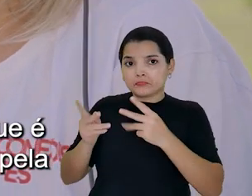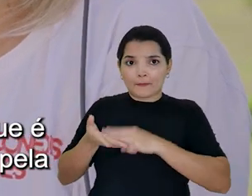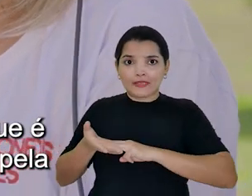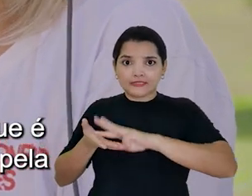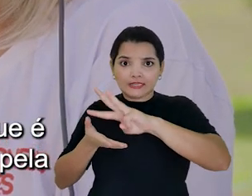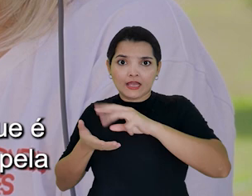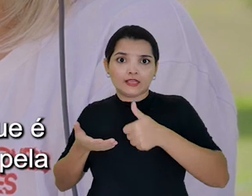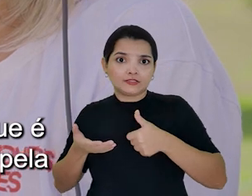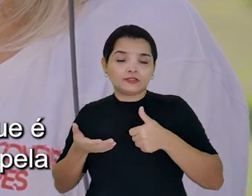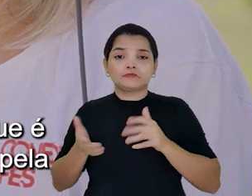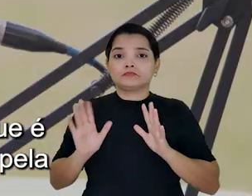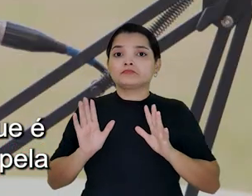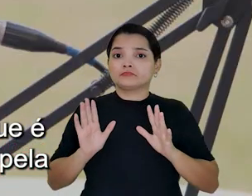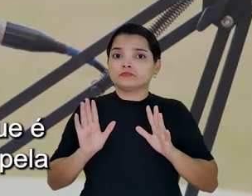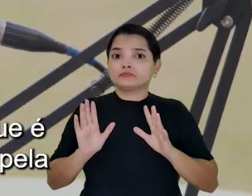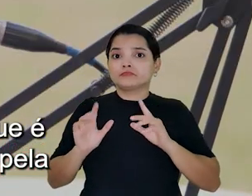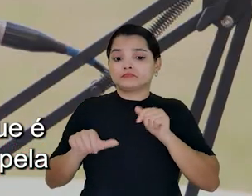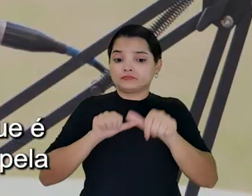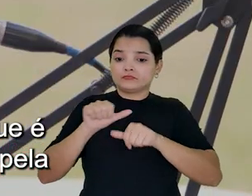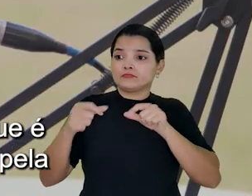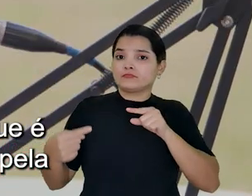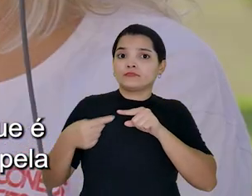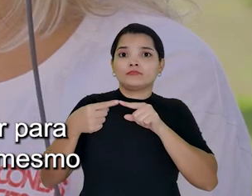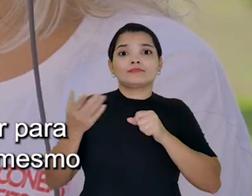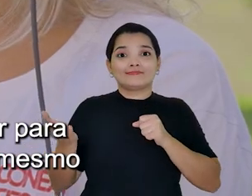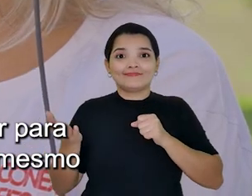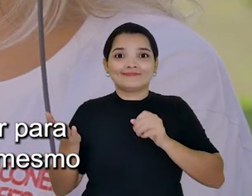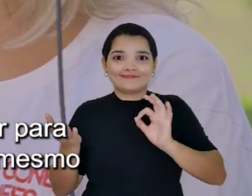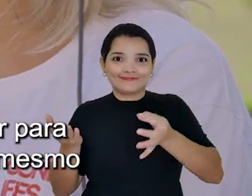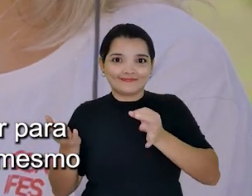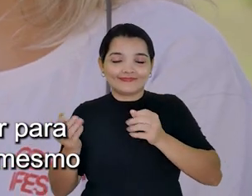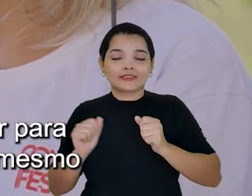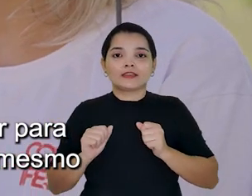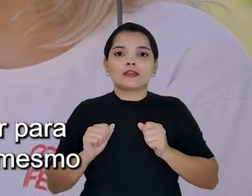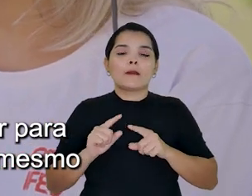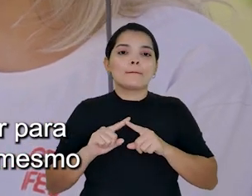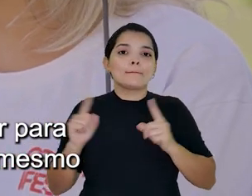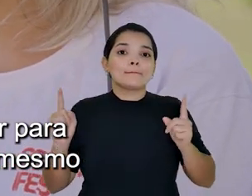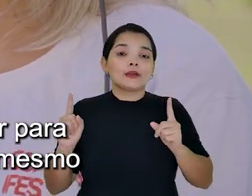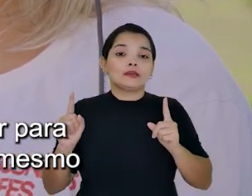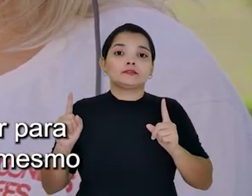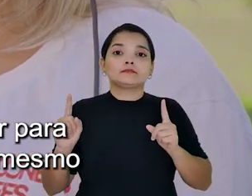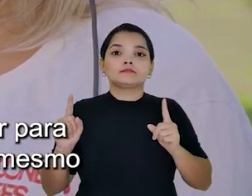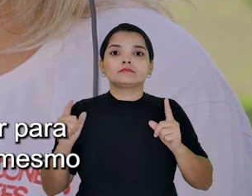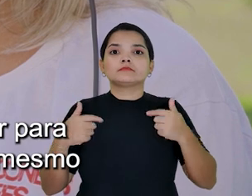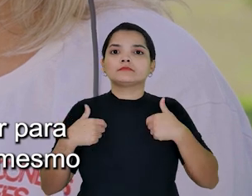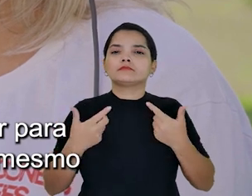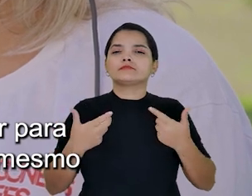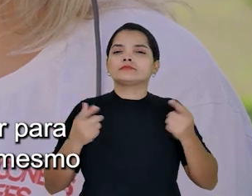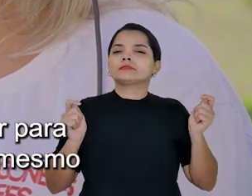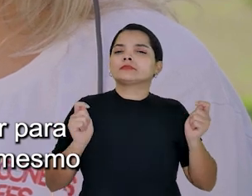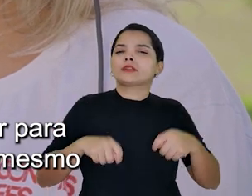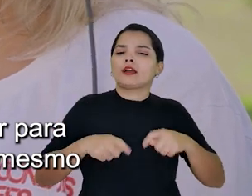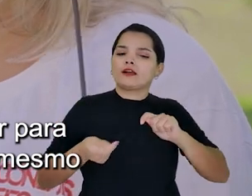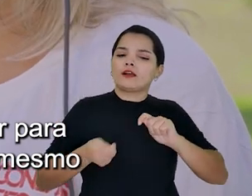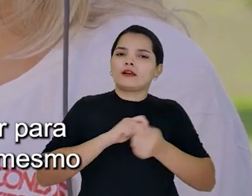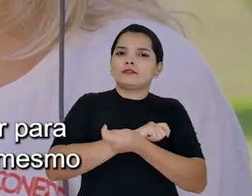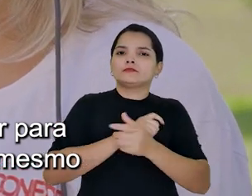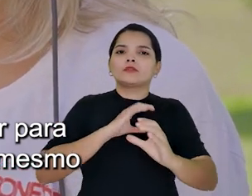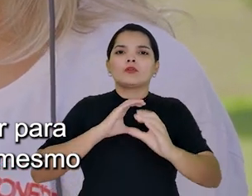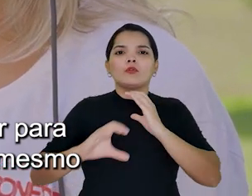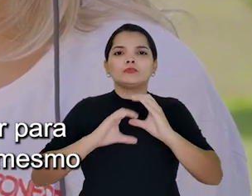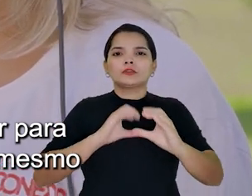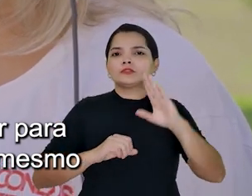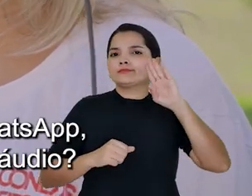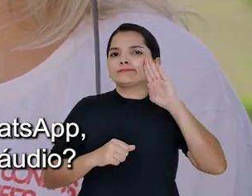outro é assim que é melhor para ele uhum Por que não então é pela Via dele né mas o que que a gente pode fazer para tornar essa nossa comunicação mais